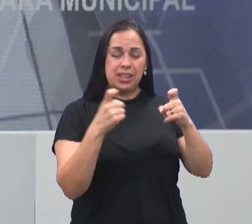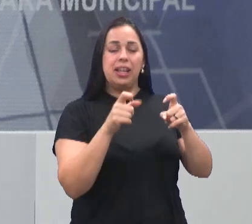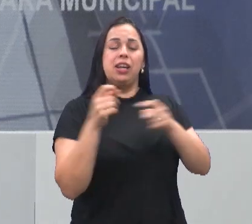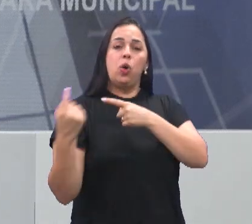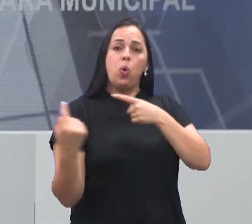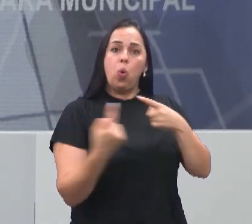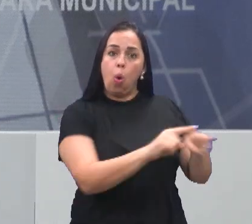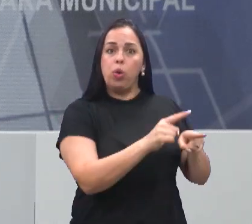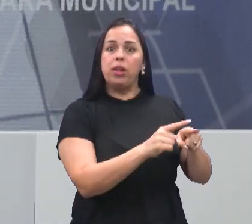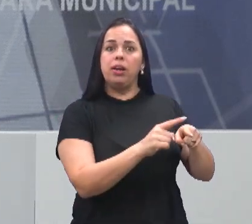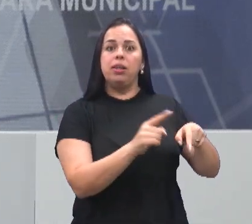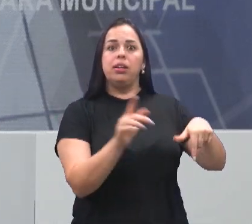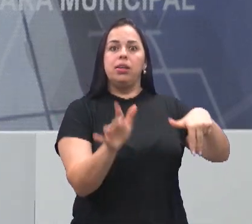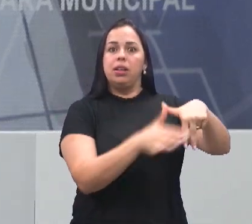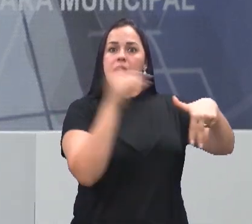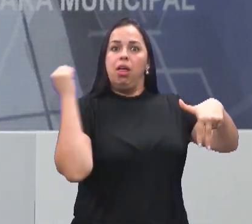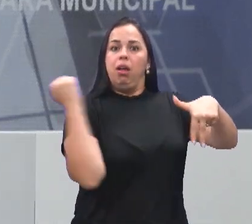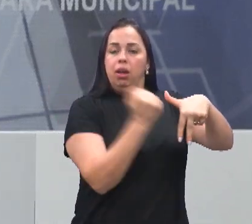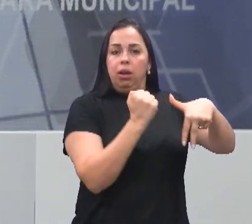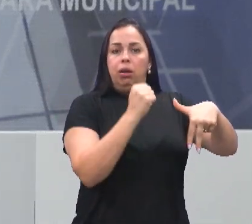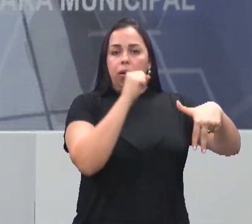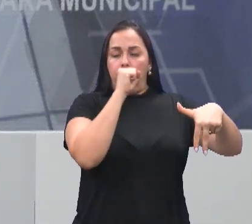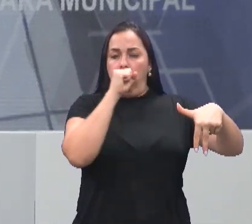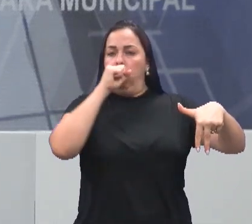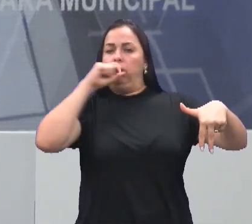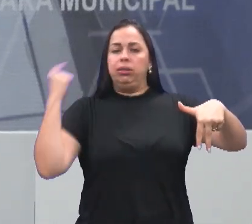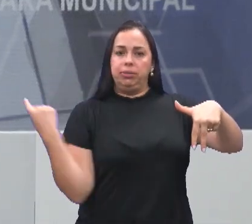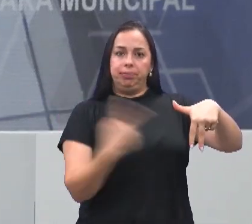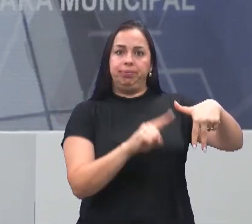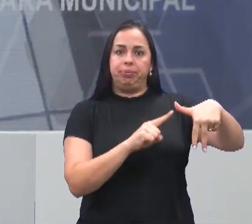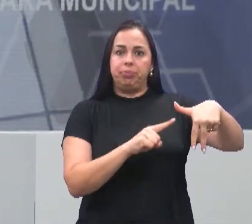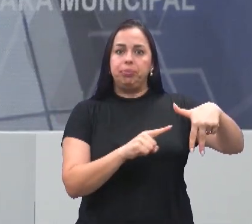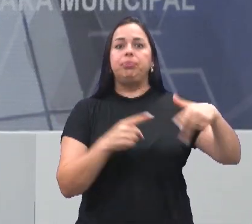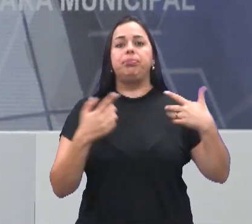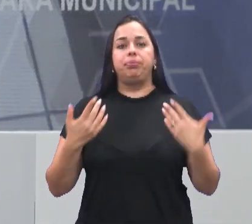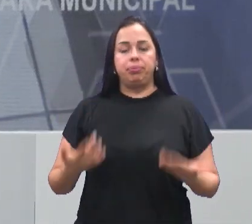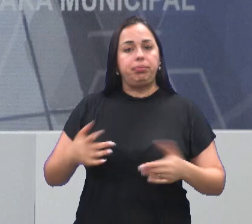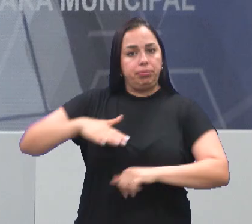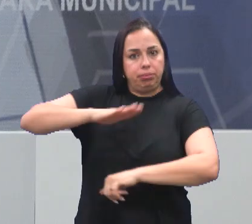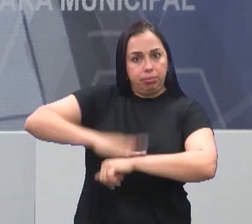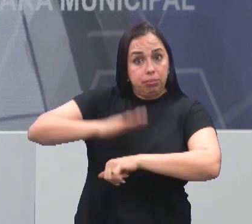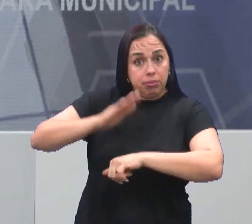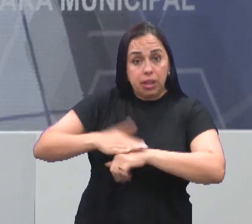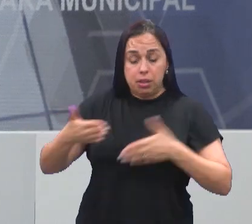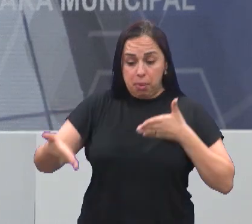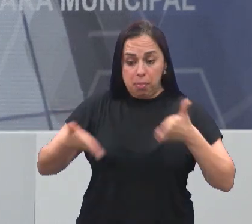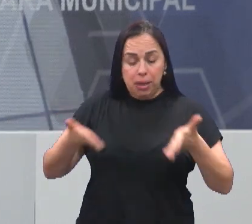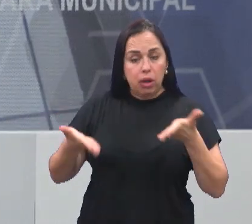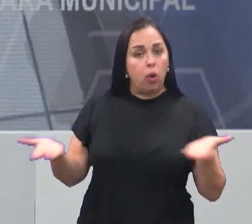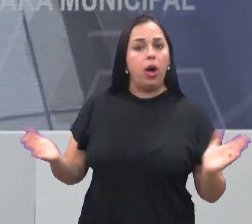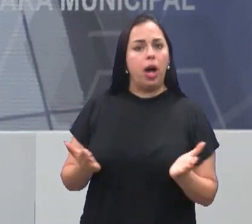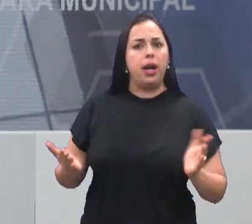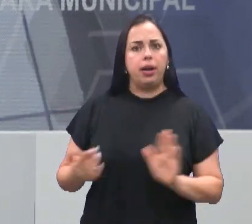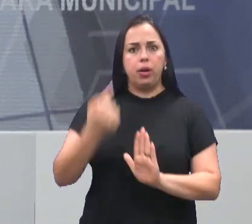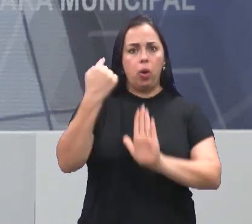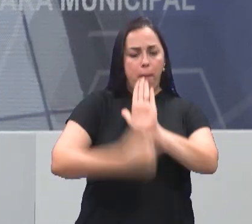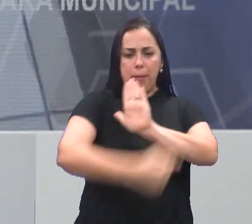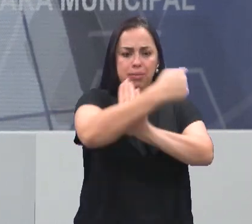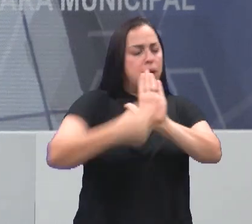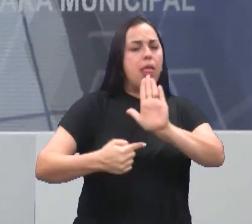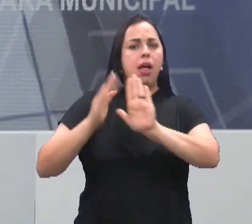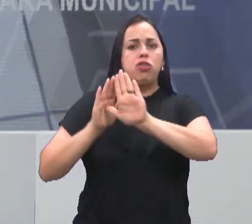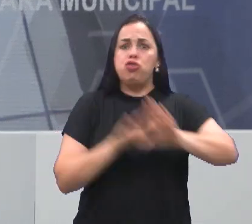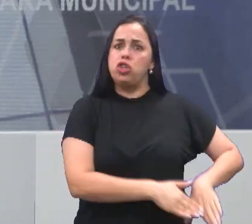o feminicídio, que a gente possa, nesse momento, para a gente derrubar o veto e se colocar à disposição dessa pauta que é